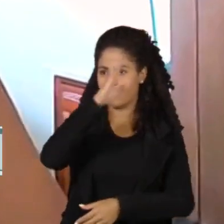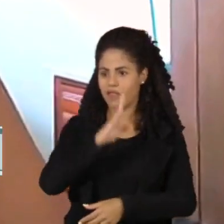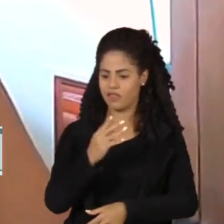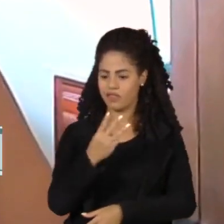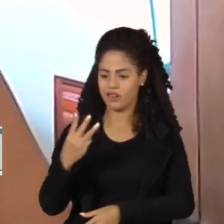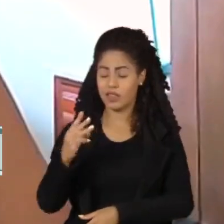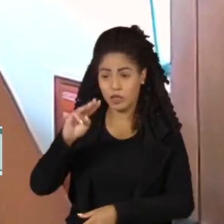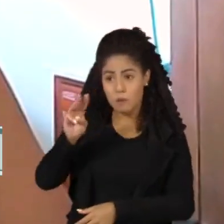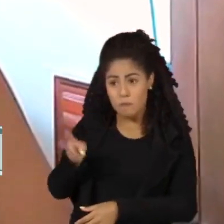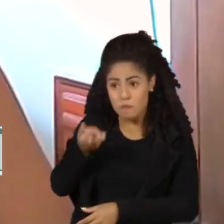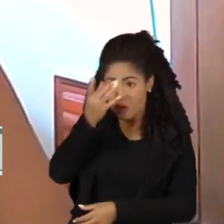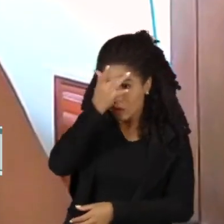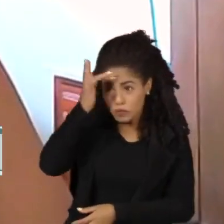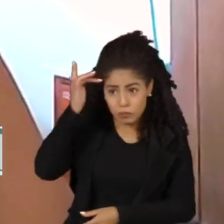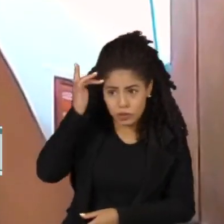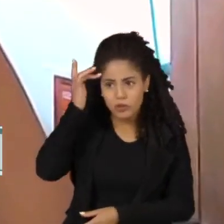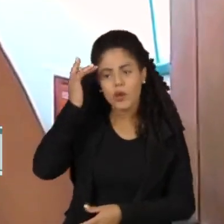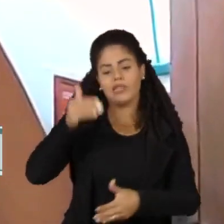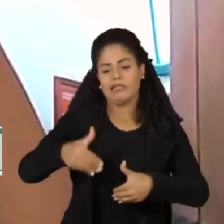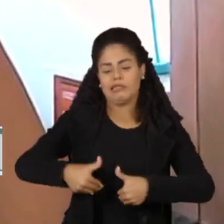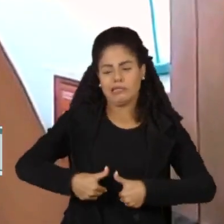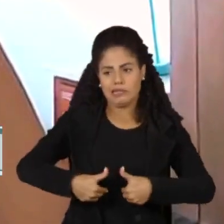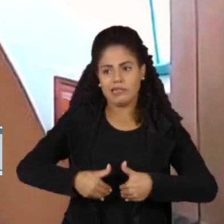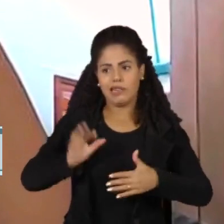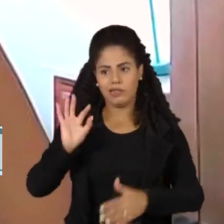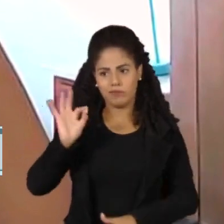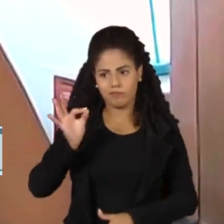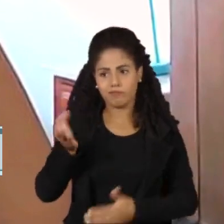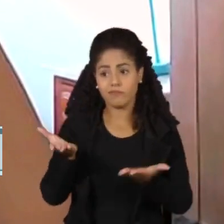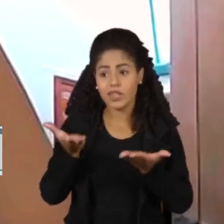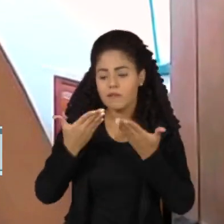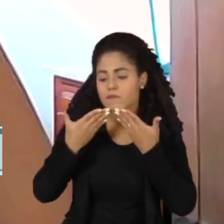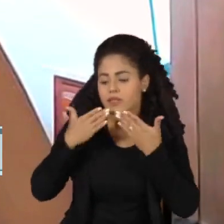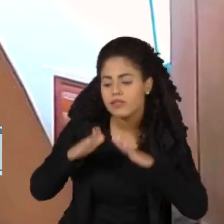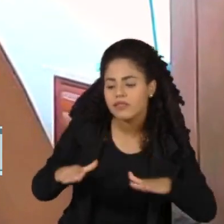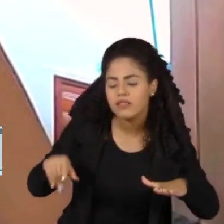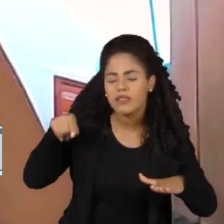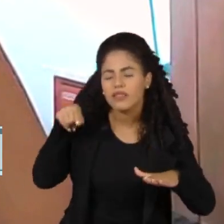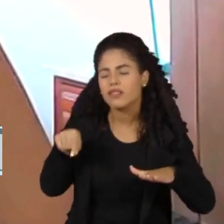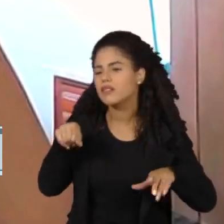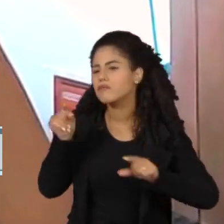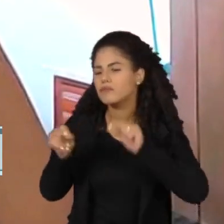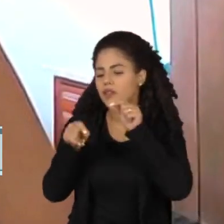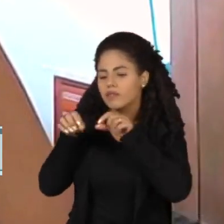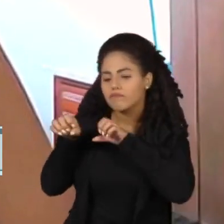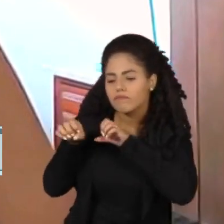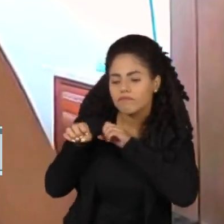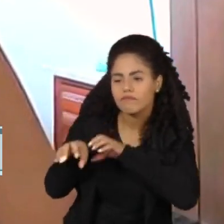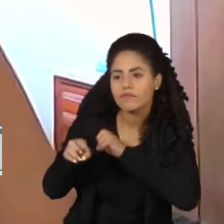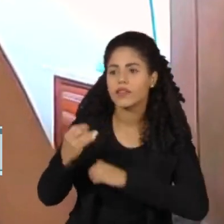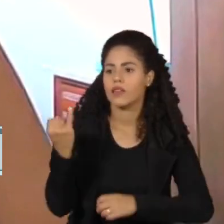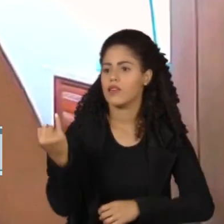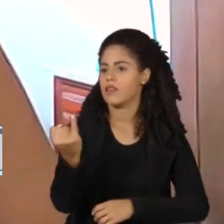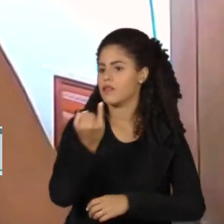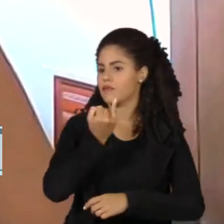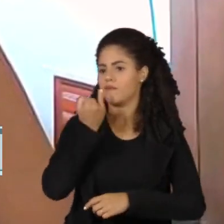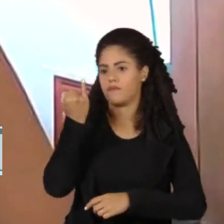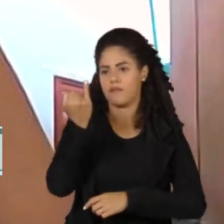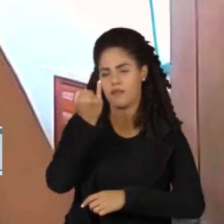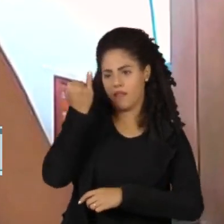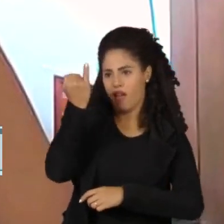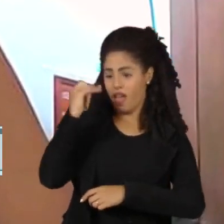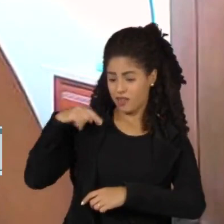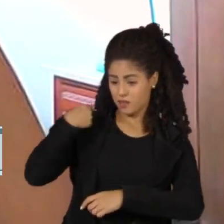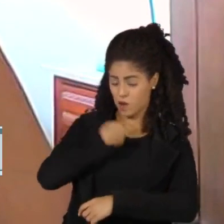de pessoas em situação de fome. E para as crianças é primordial entender a importância das